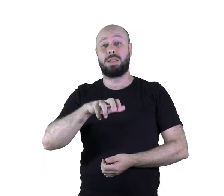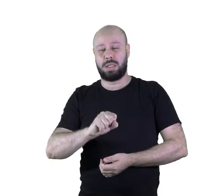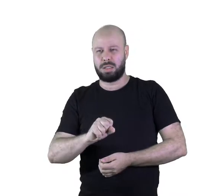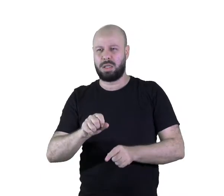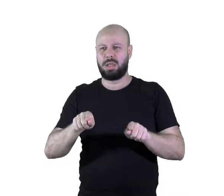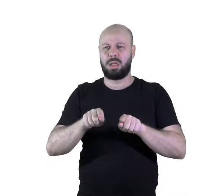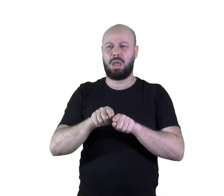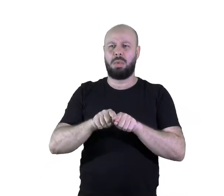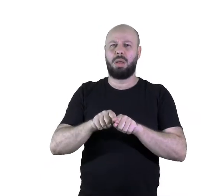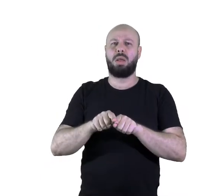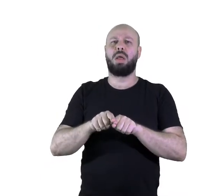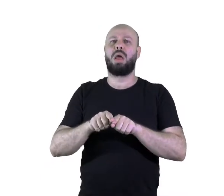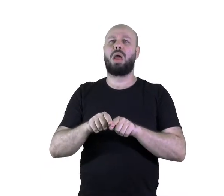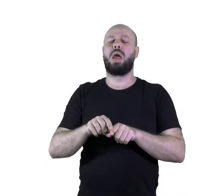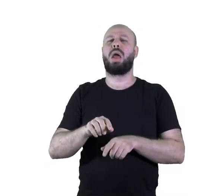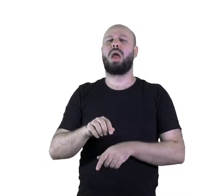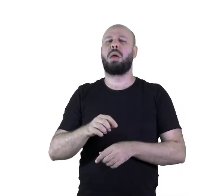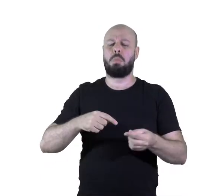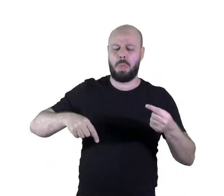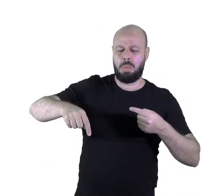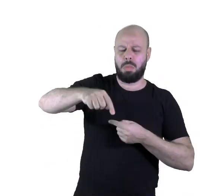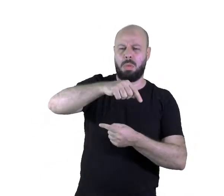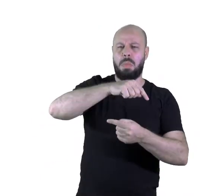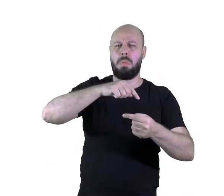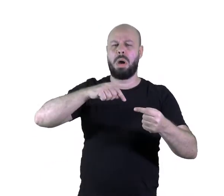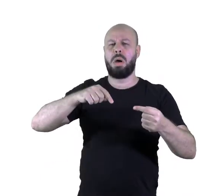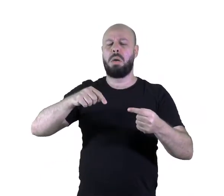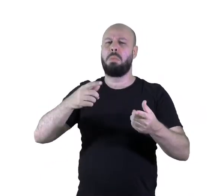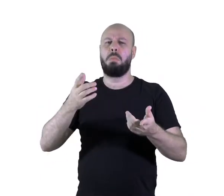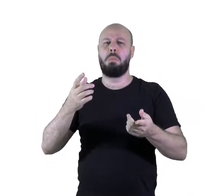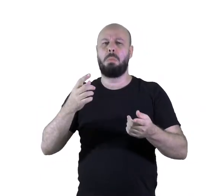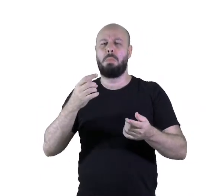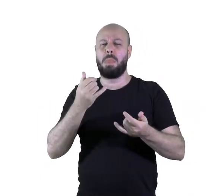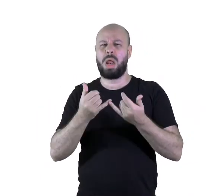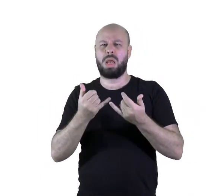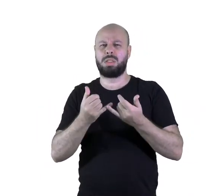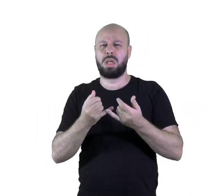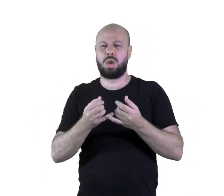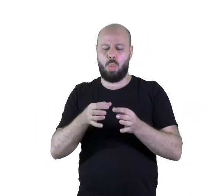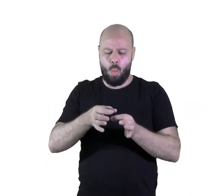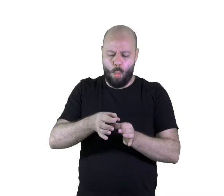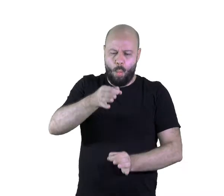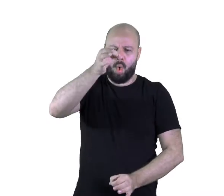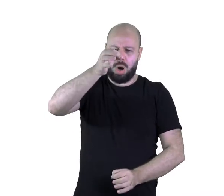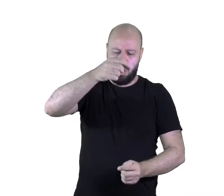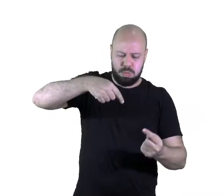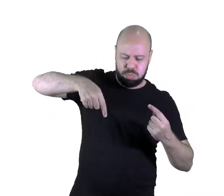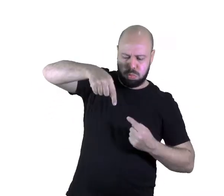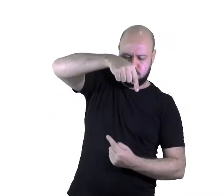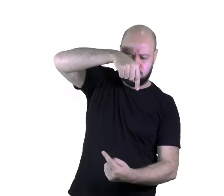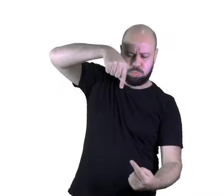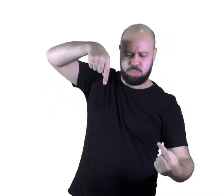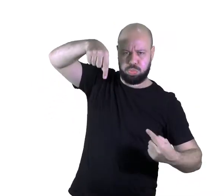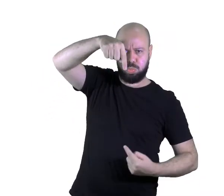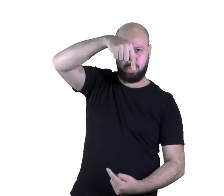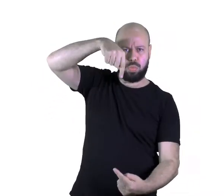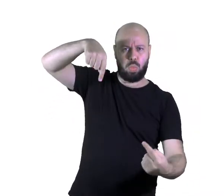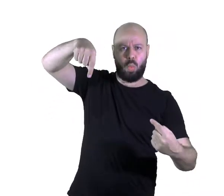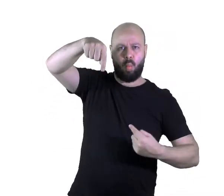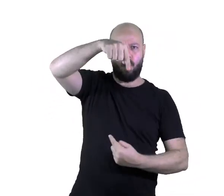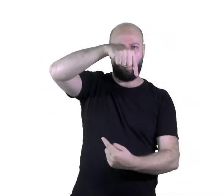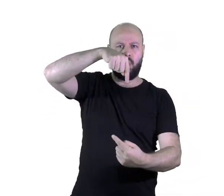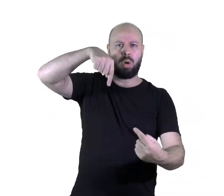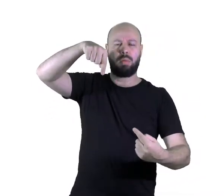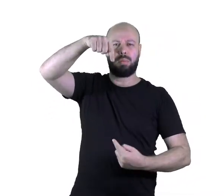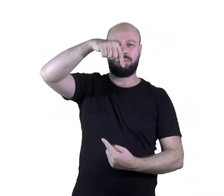espirais barradas, ou seja, como se tivesse no meio delas uma barra comprida assim, e aí aqueles montes de